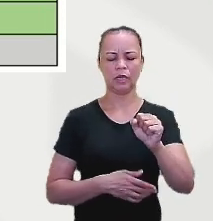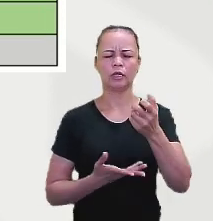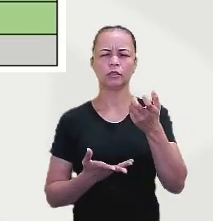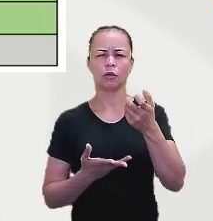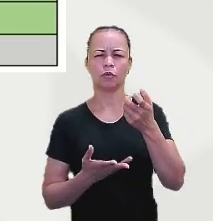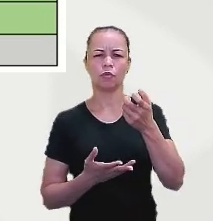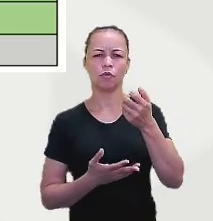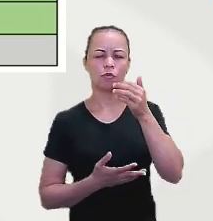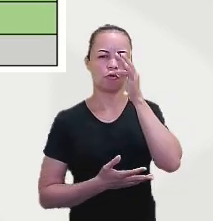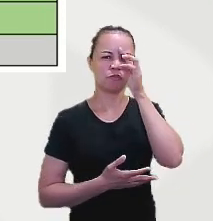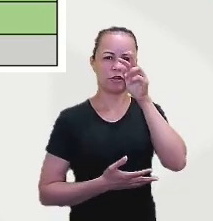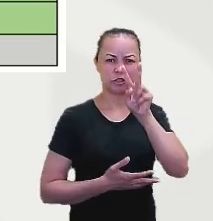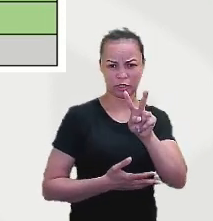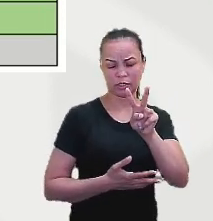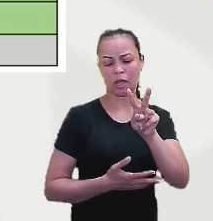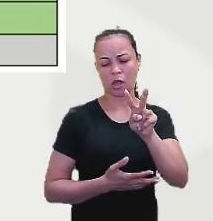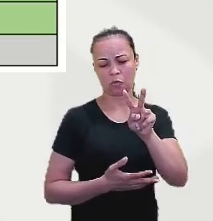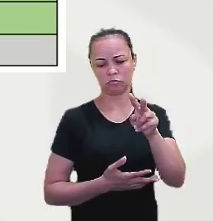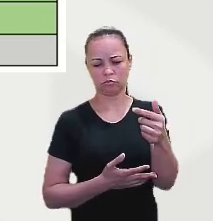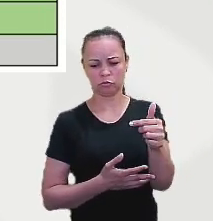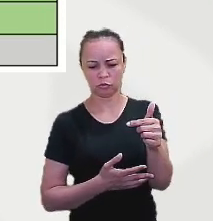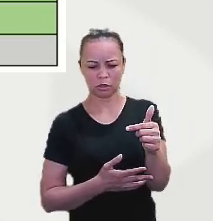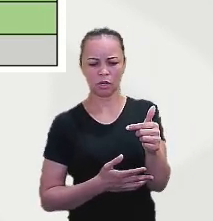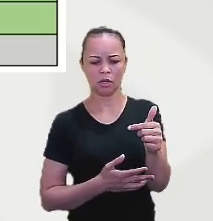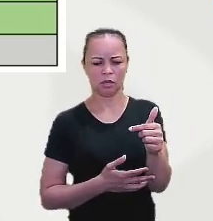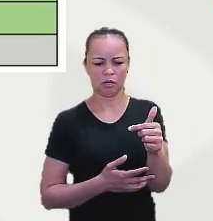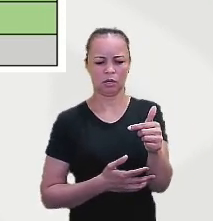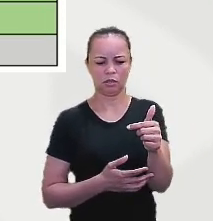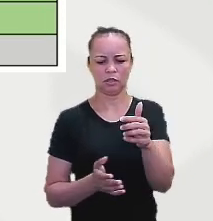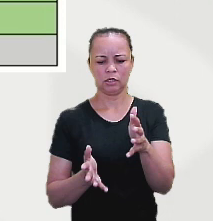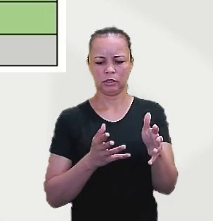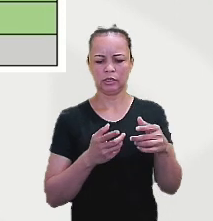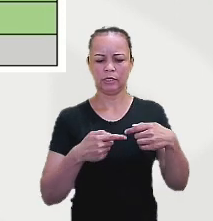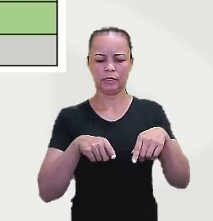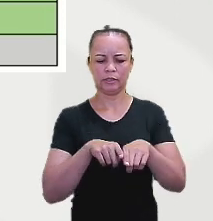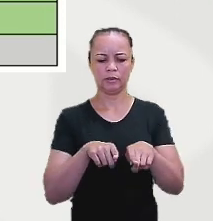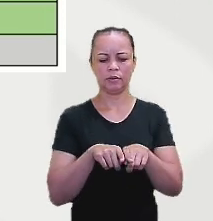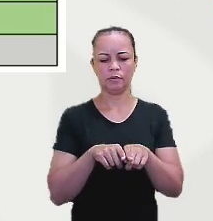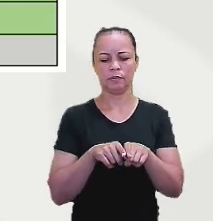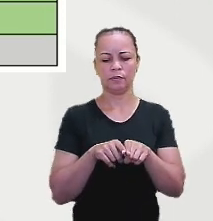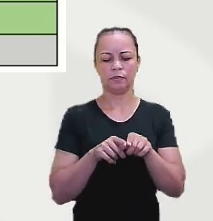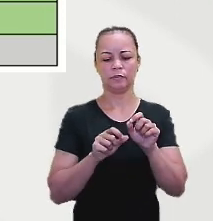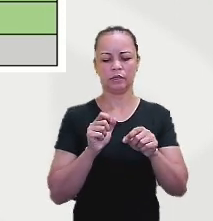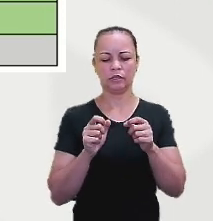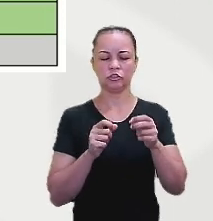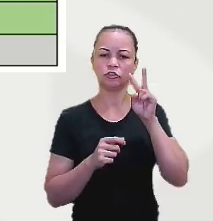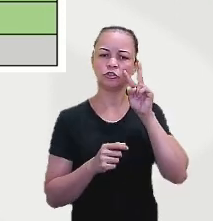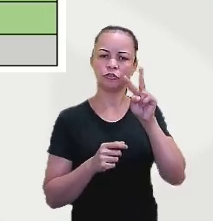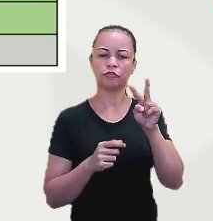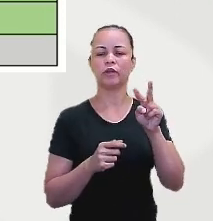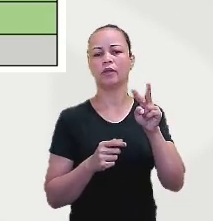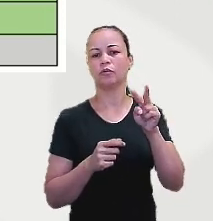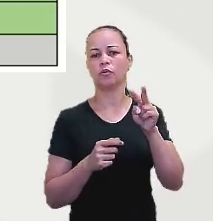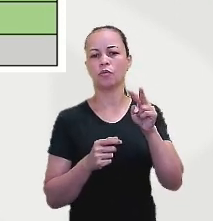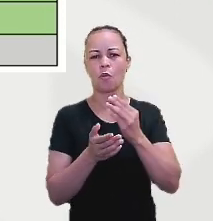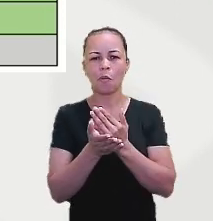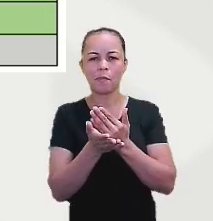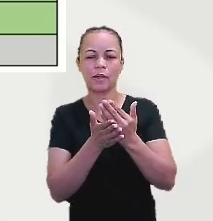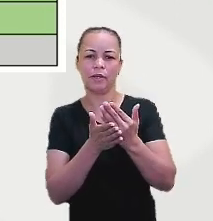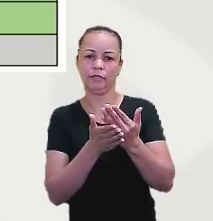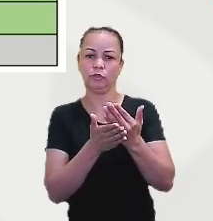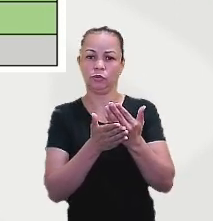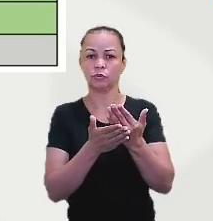na verdade, ele tem, mas com outro nome, que são os glioxissomos, tá? Se a gente vê lá no comecinho da nossa fala, lá do nosso